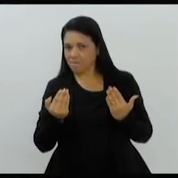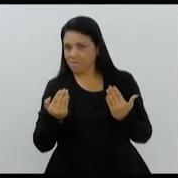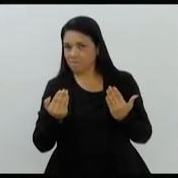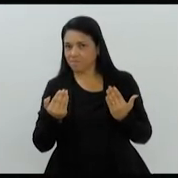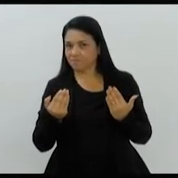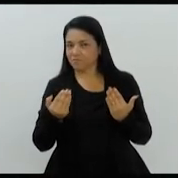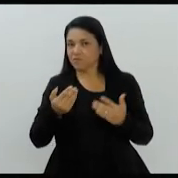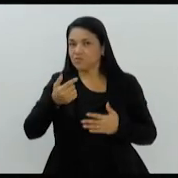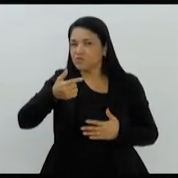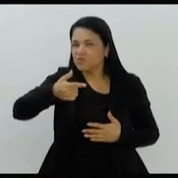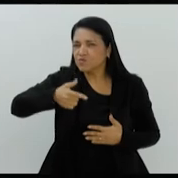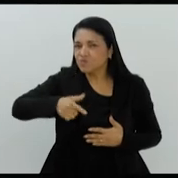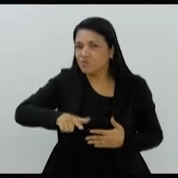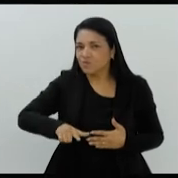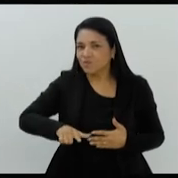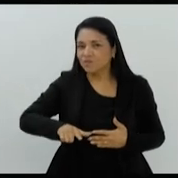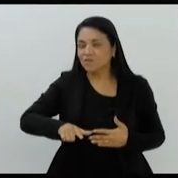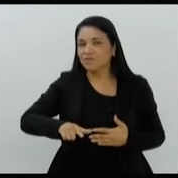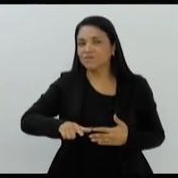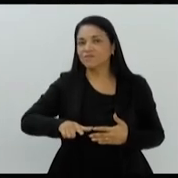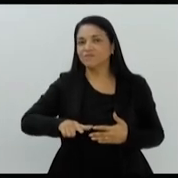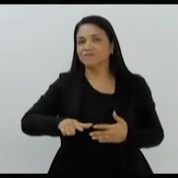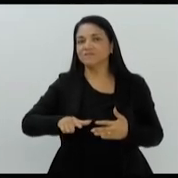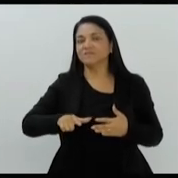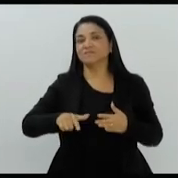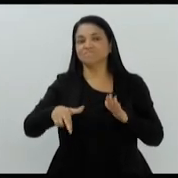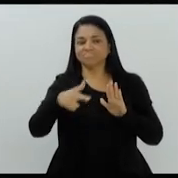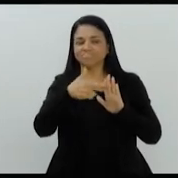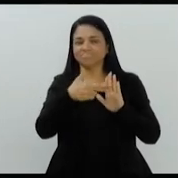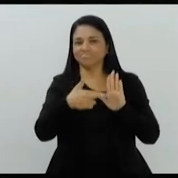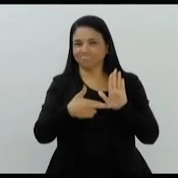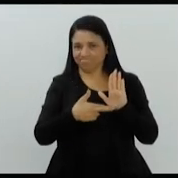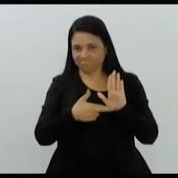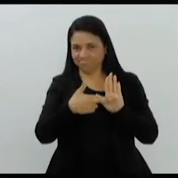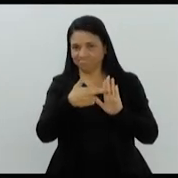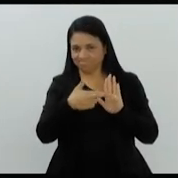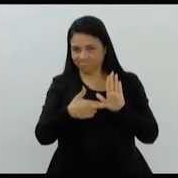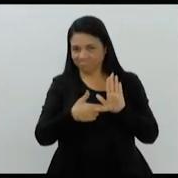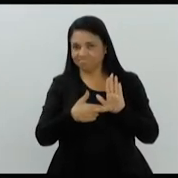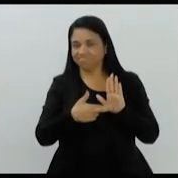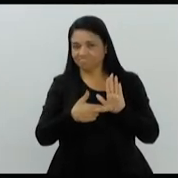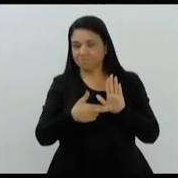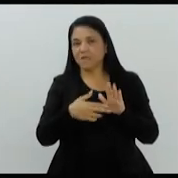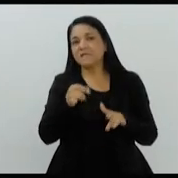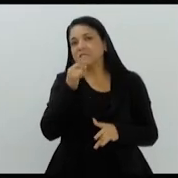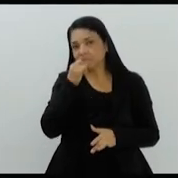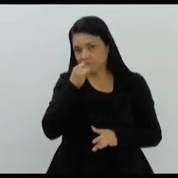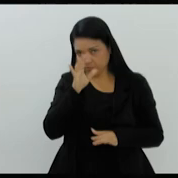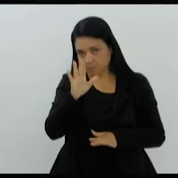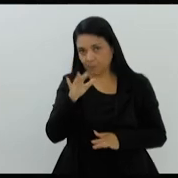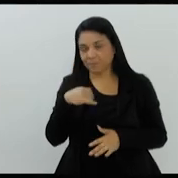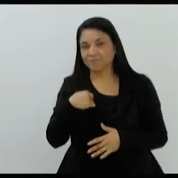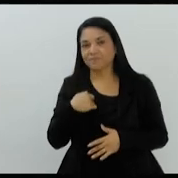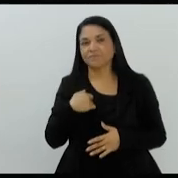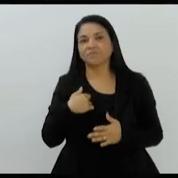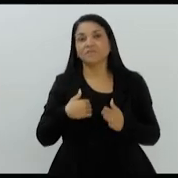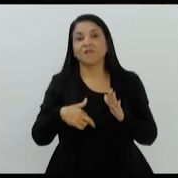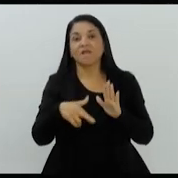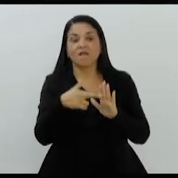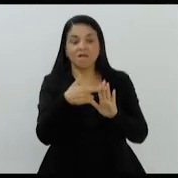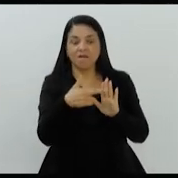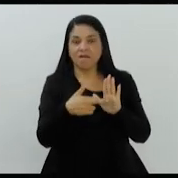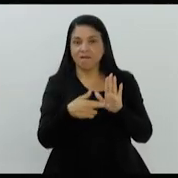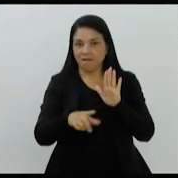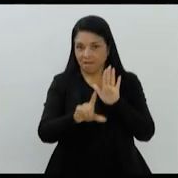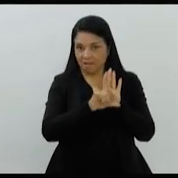se repete nas regulamentações. Por exemplo, a